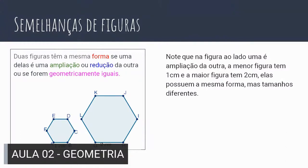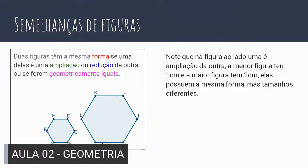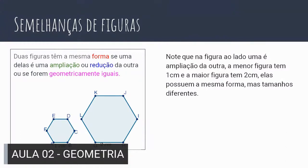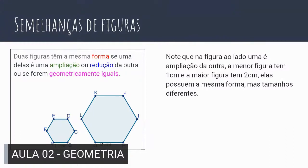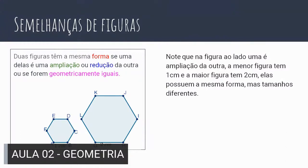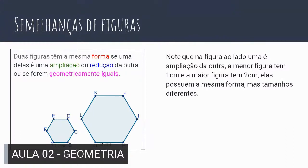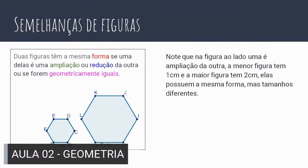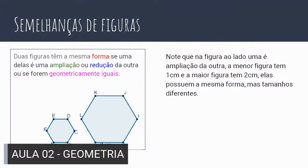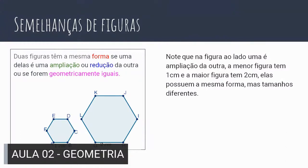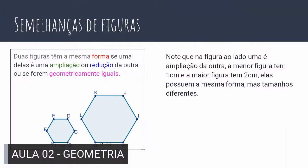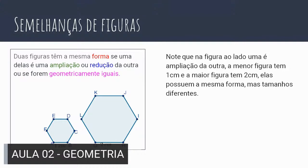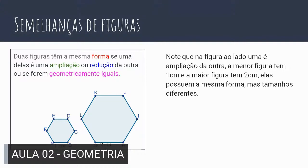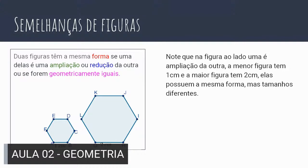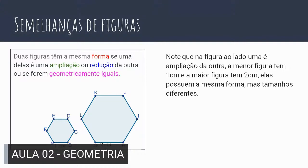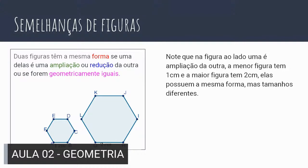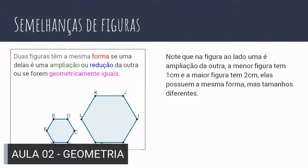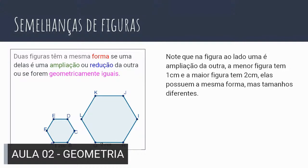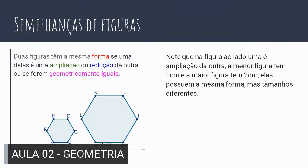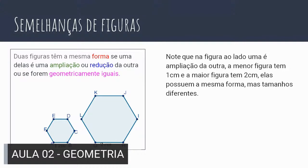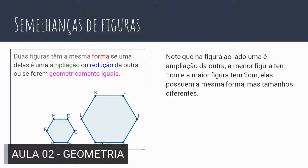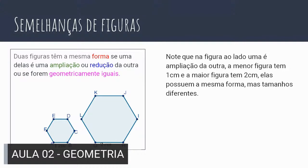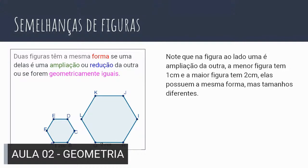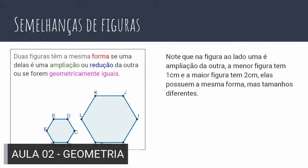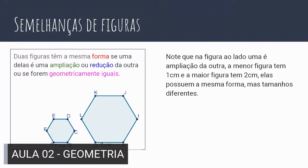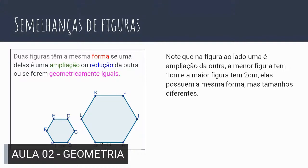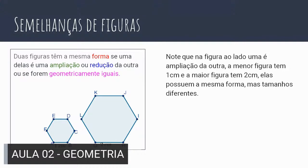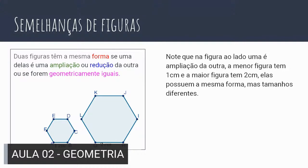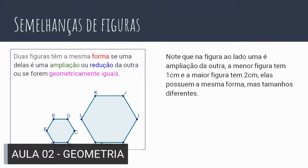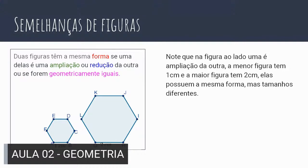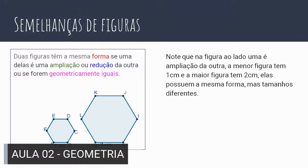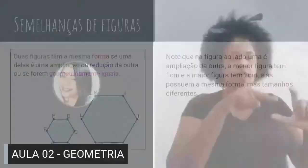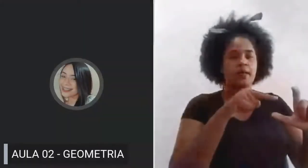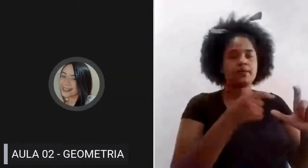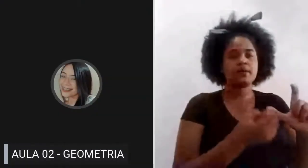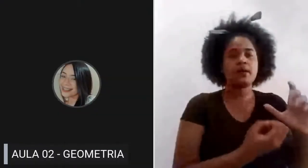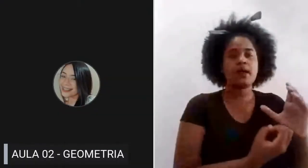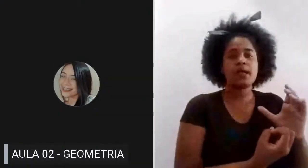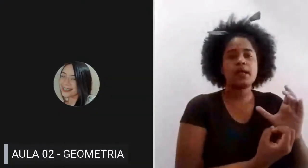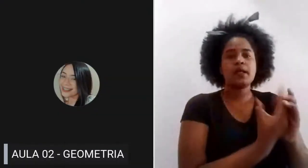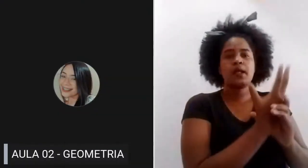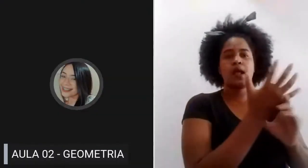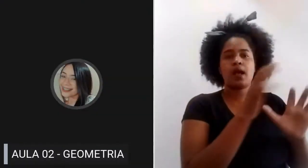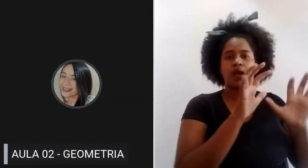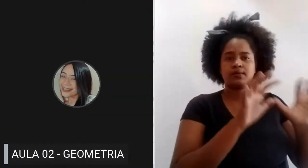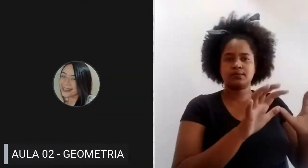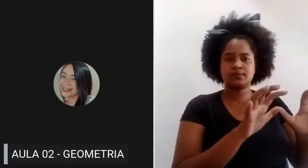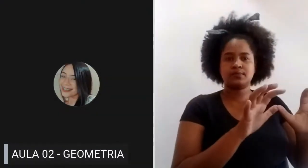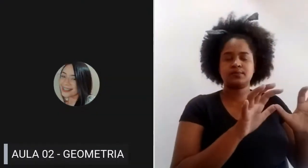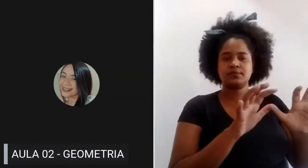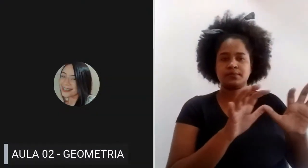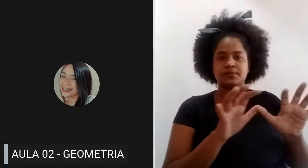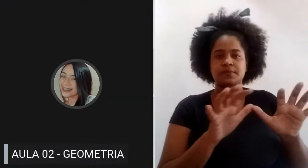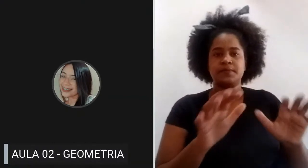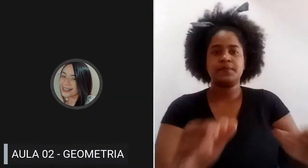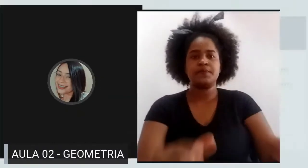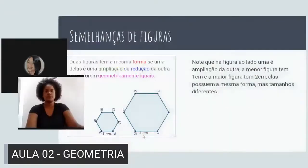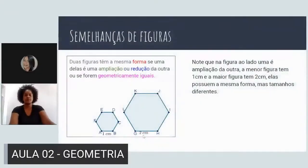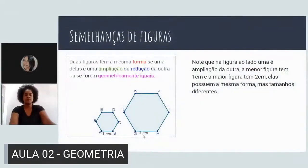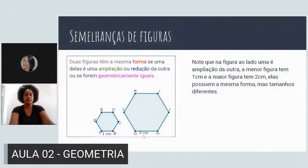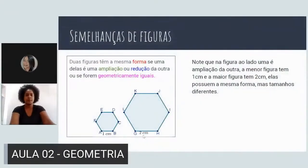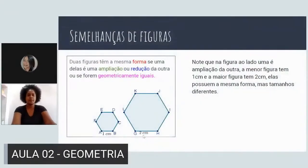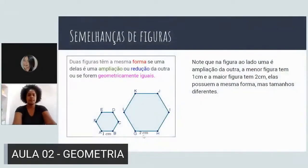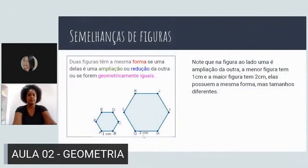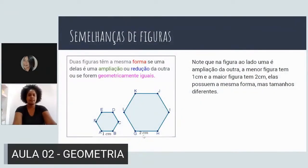vamos chamar ela de figura original. E se nós quisermos ampliar